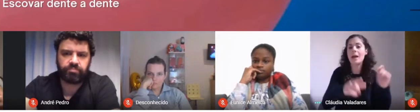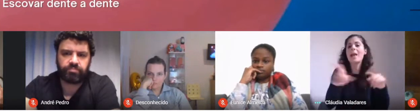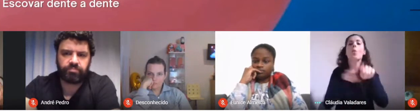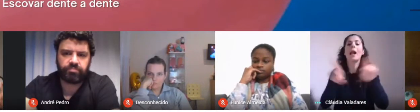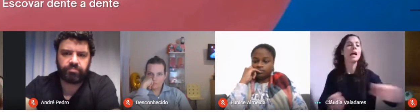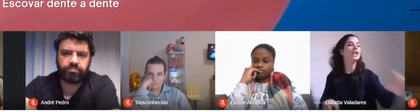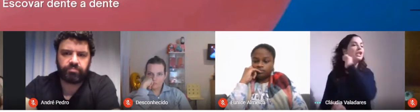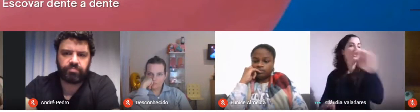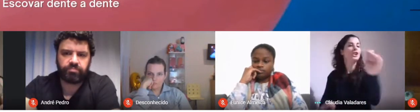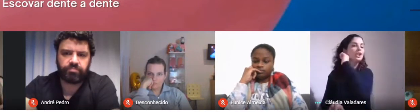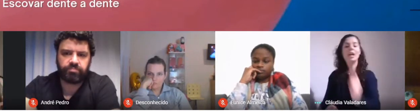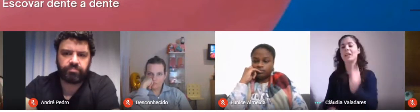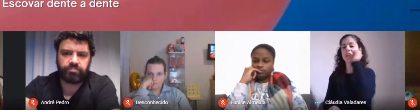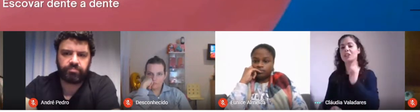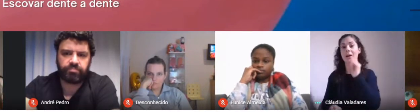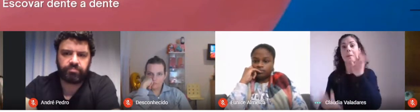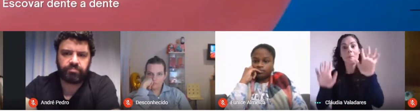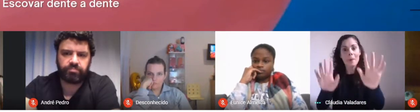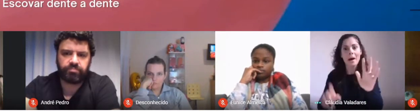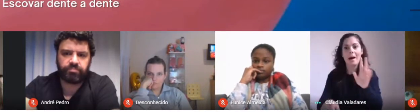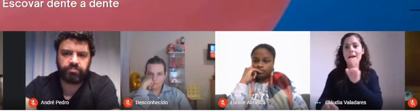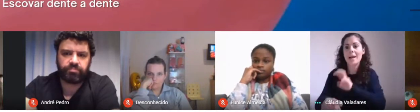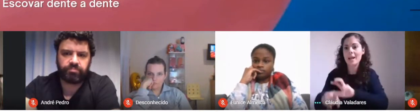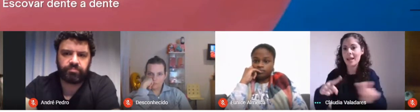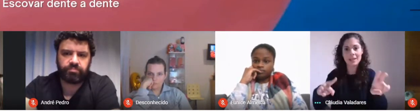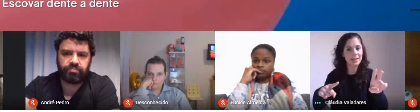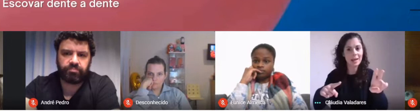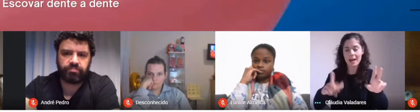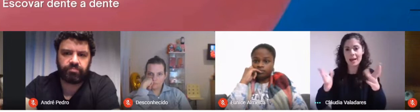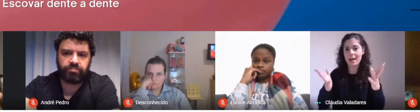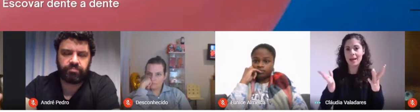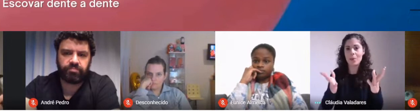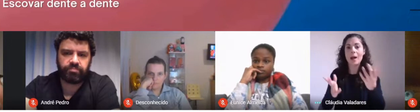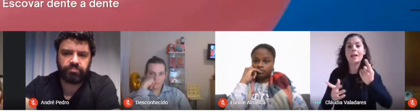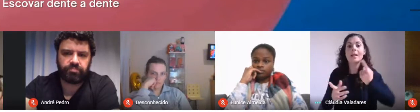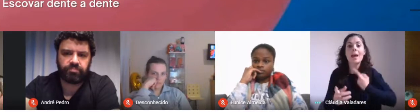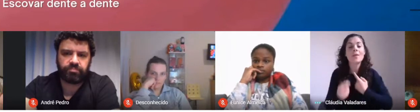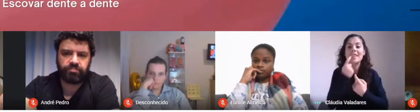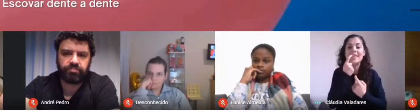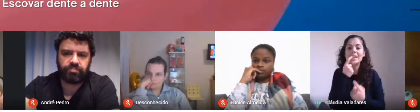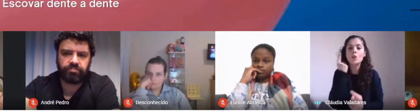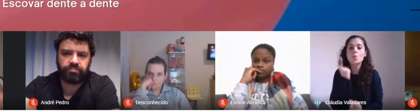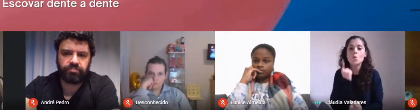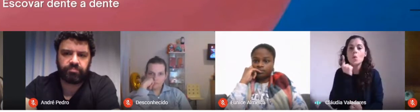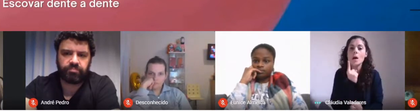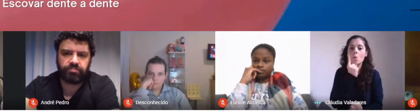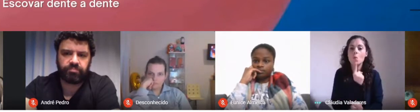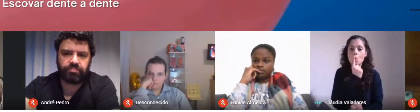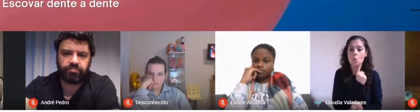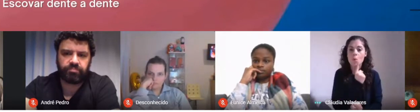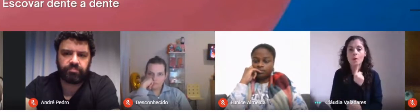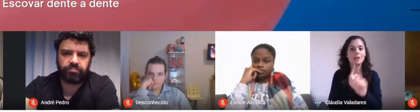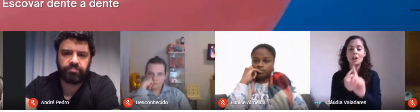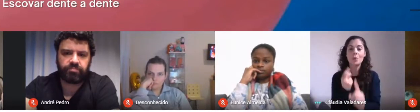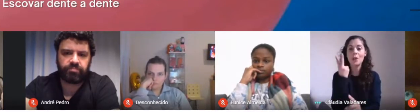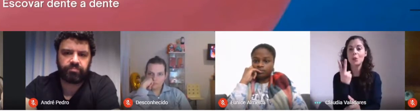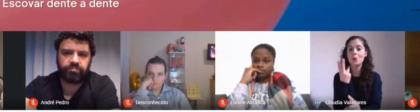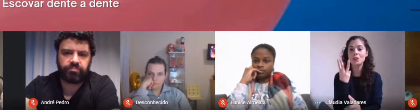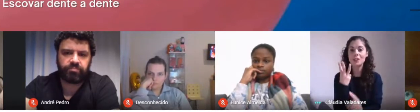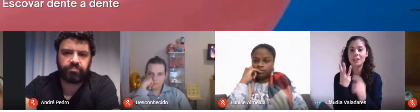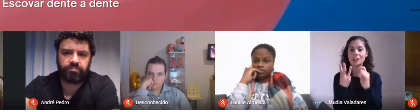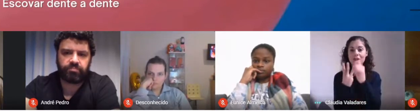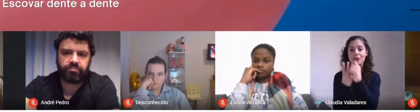No entanto, na elétrica, a escovagem deve ser feita dente a dente e não com aquele movimento da